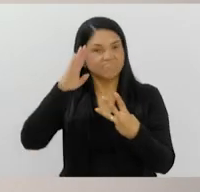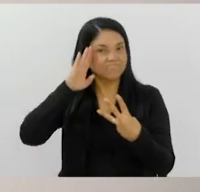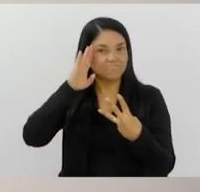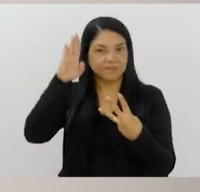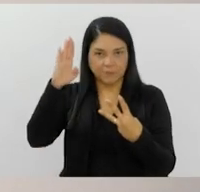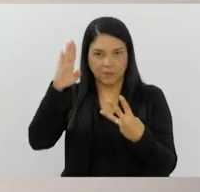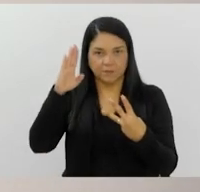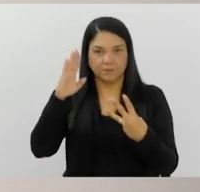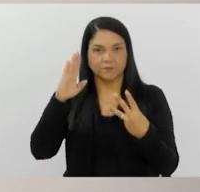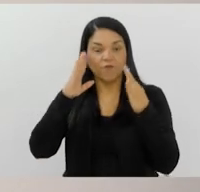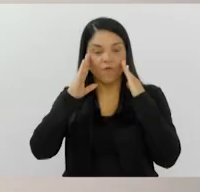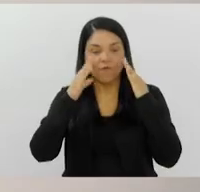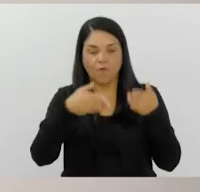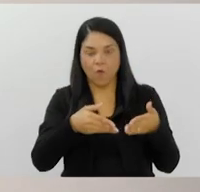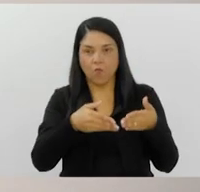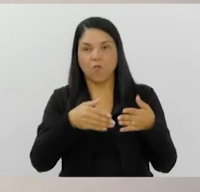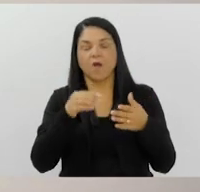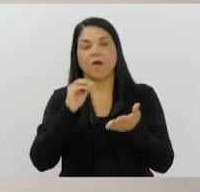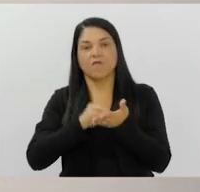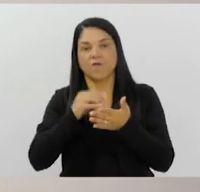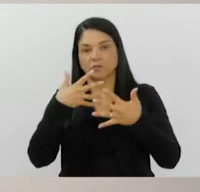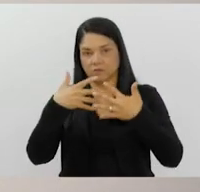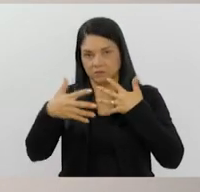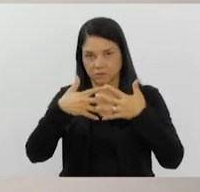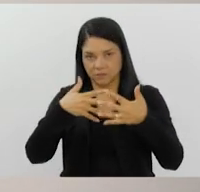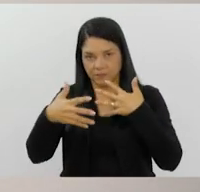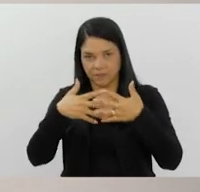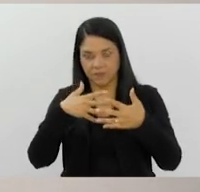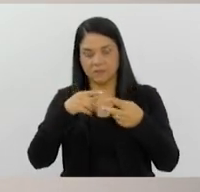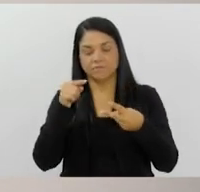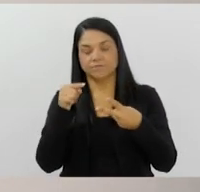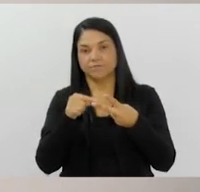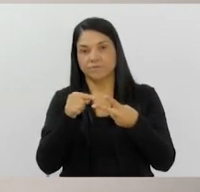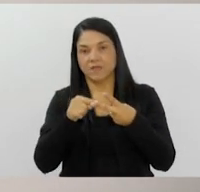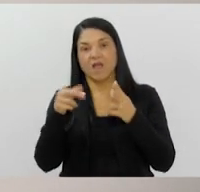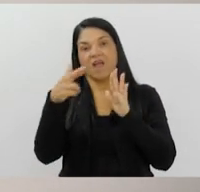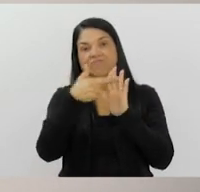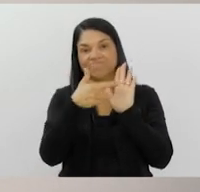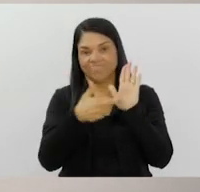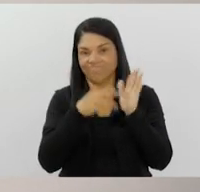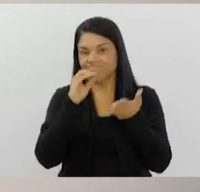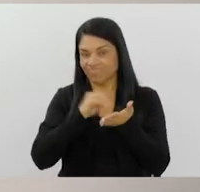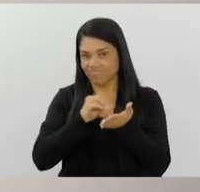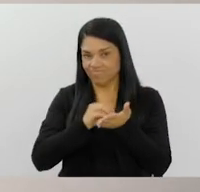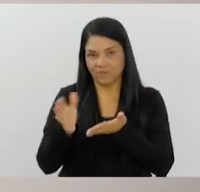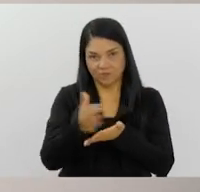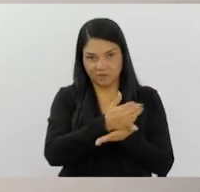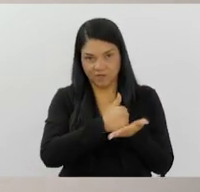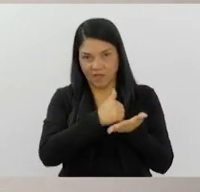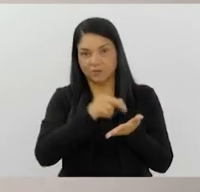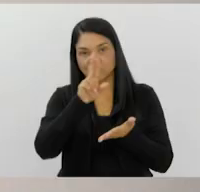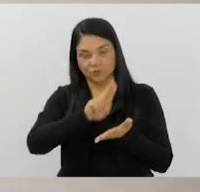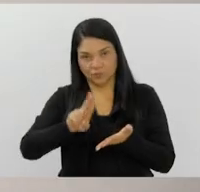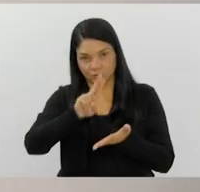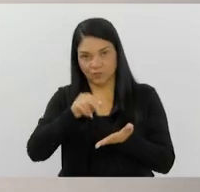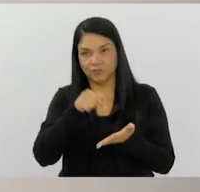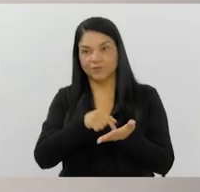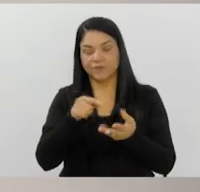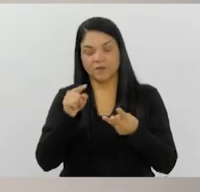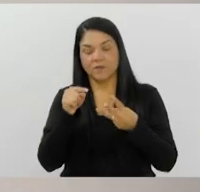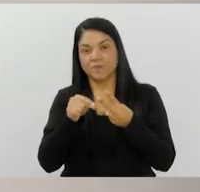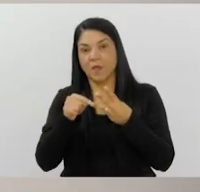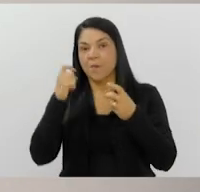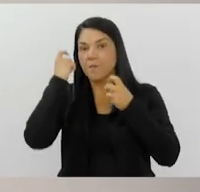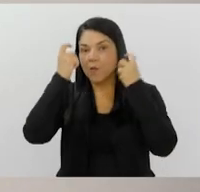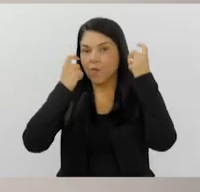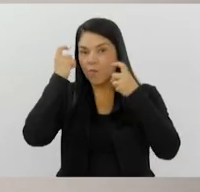atenção a falta de transparência e a falta de regulamentação desses dados da utilização desses dados a